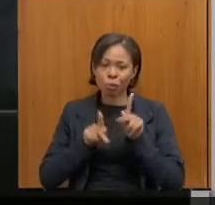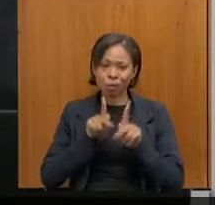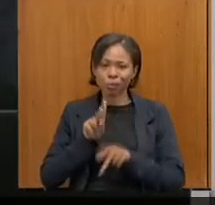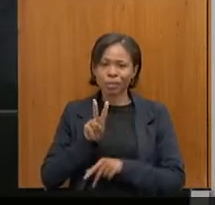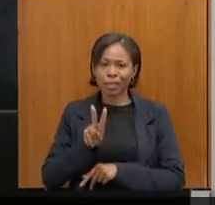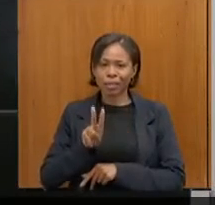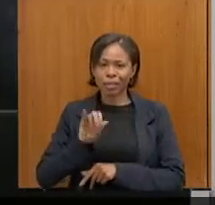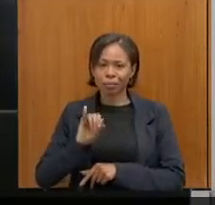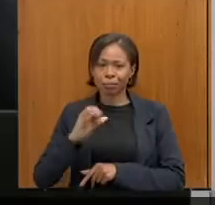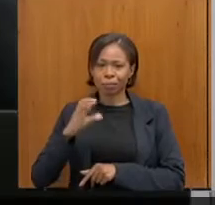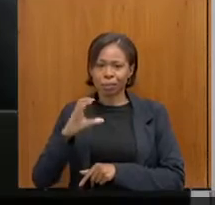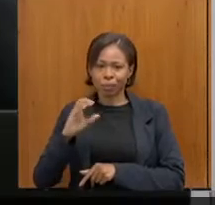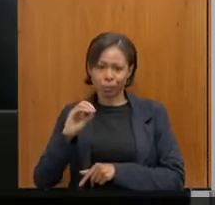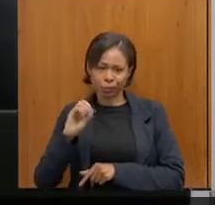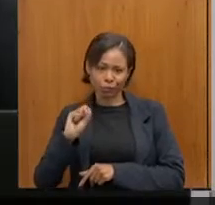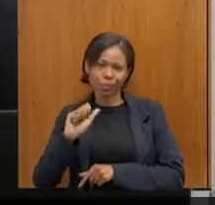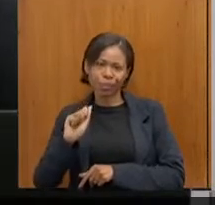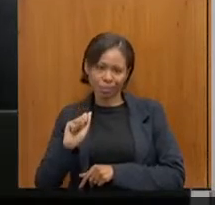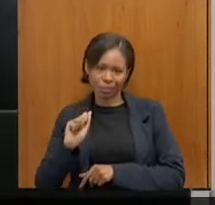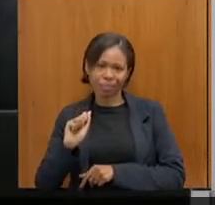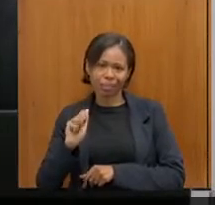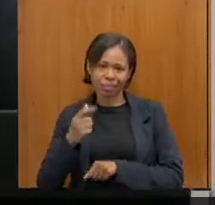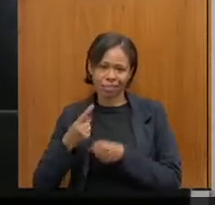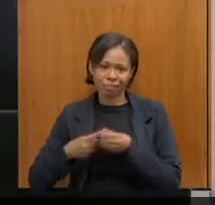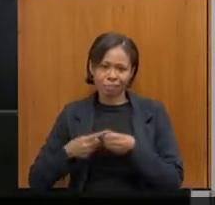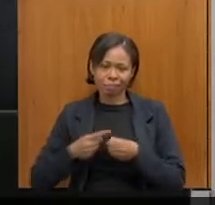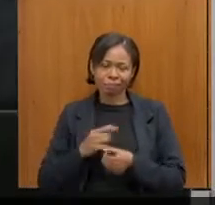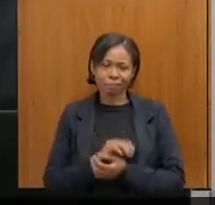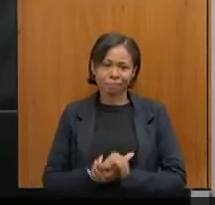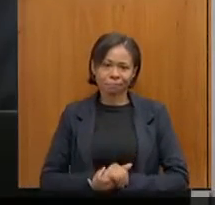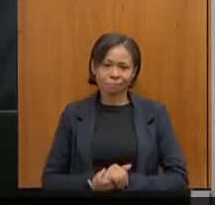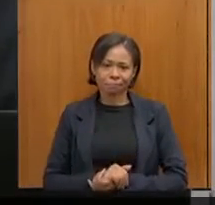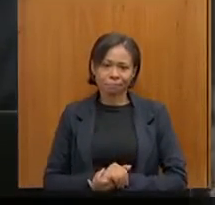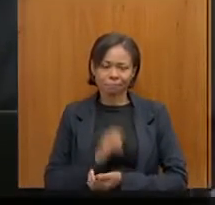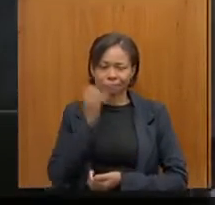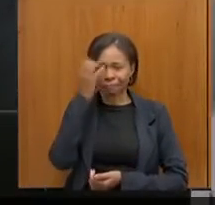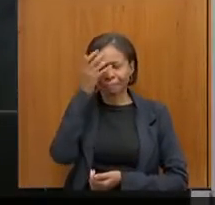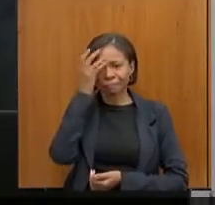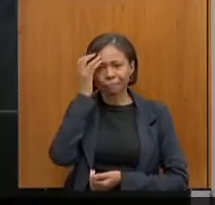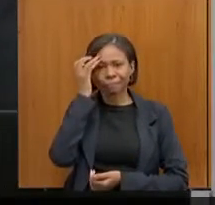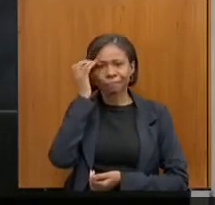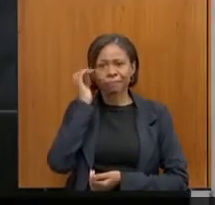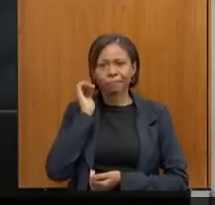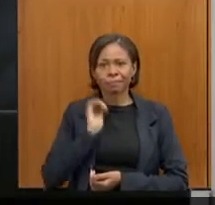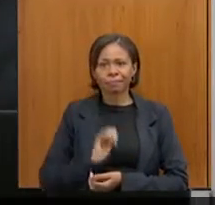Viçosa Oi Oi Rose tudo bem agora